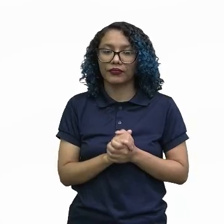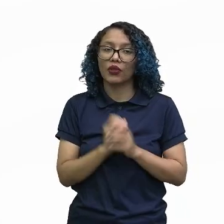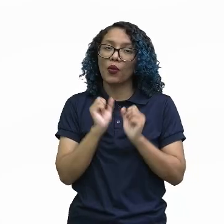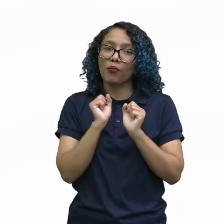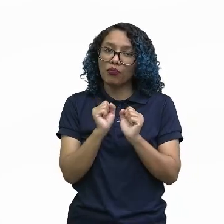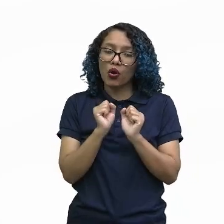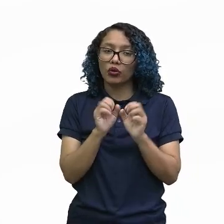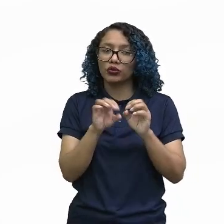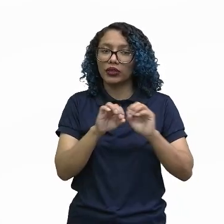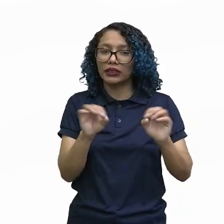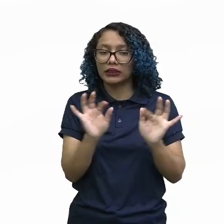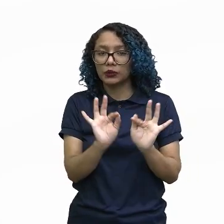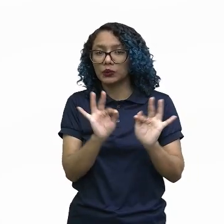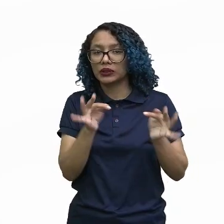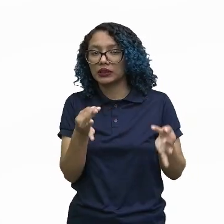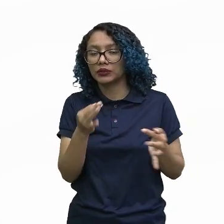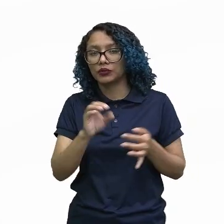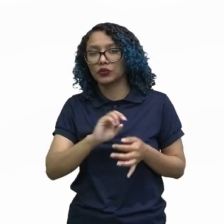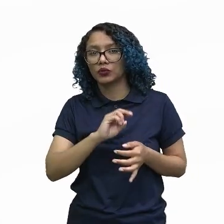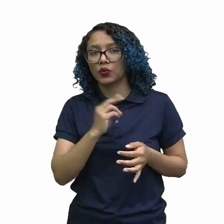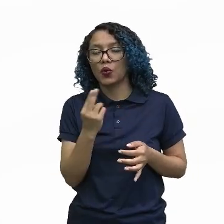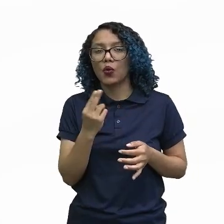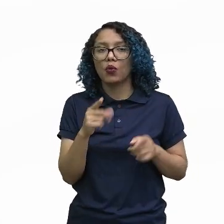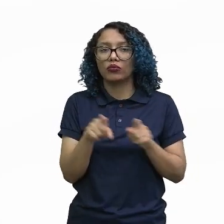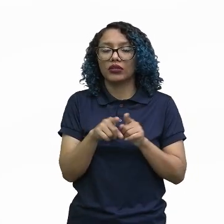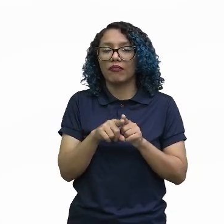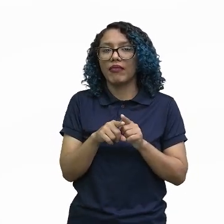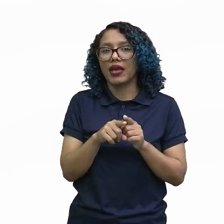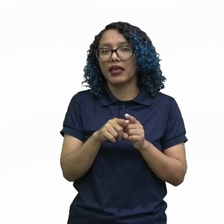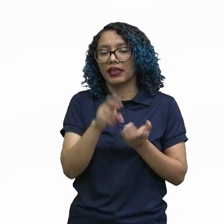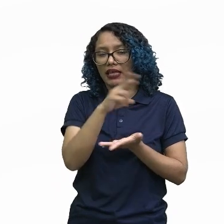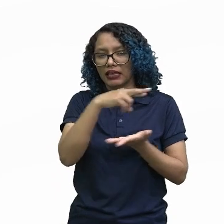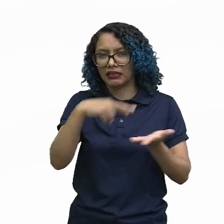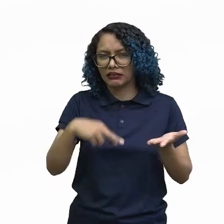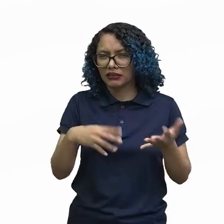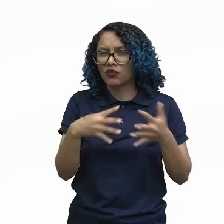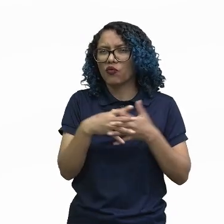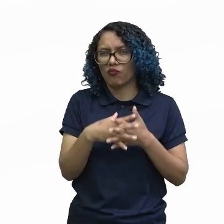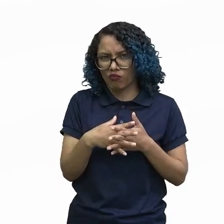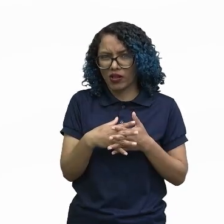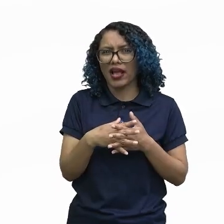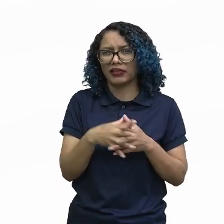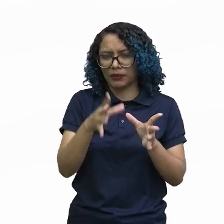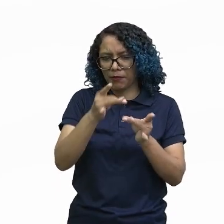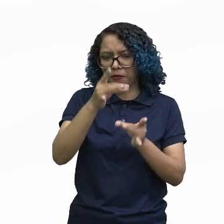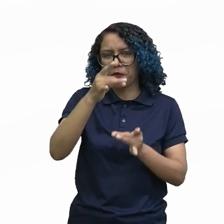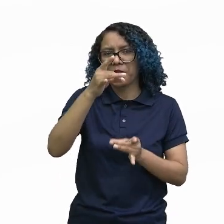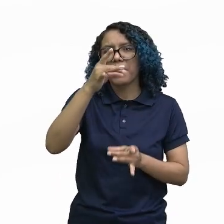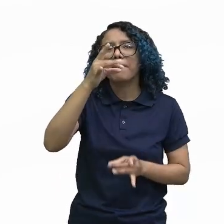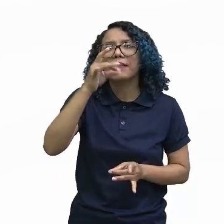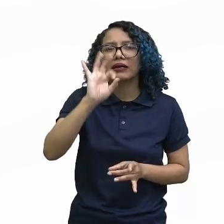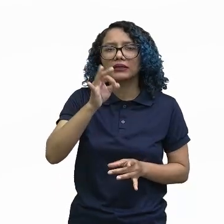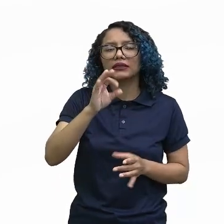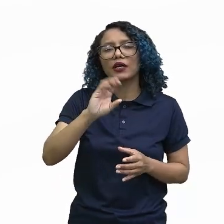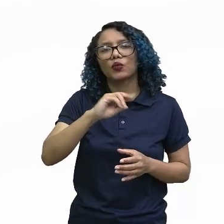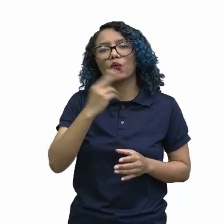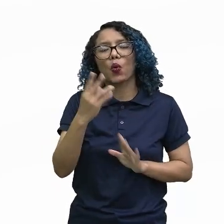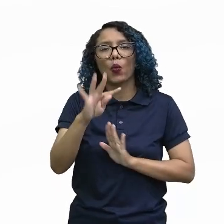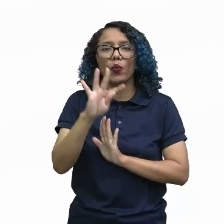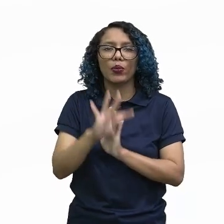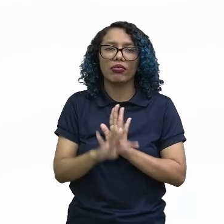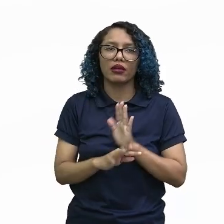frase, numa oração simples, seja numa redação que é mais complexa, que é maior, não é? Seja em um